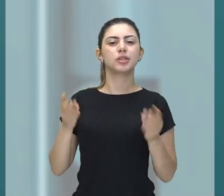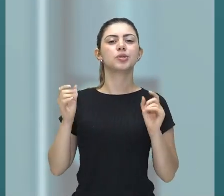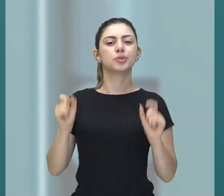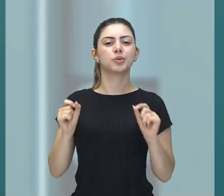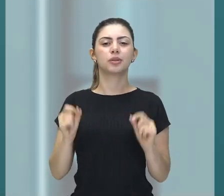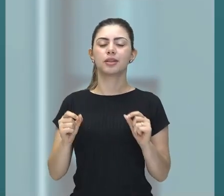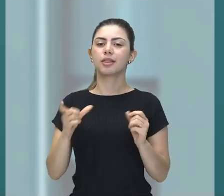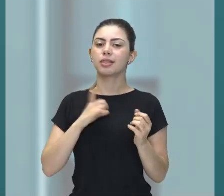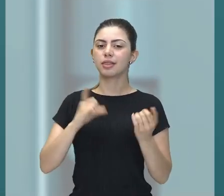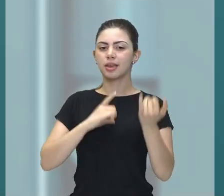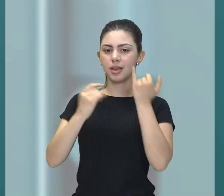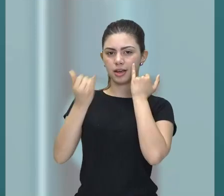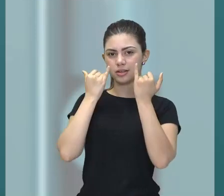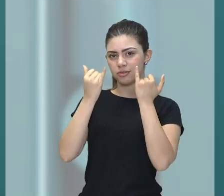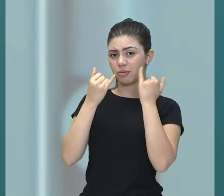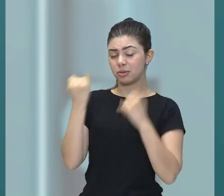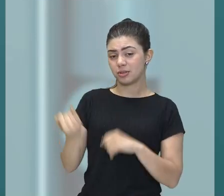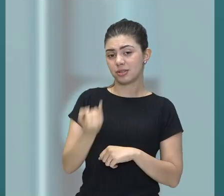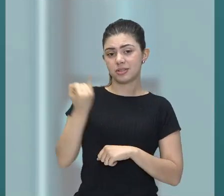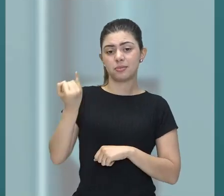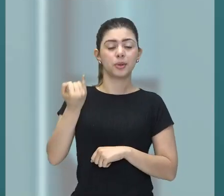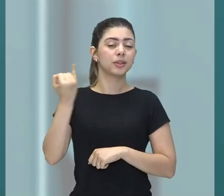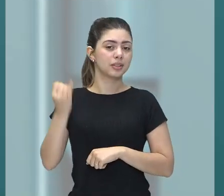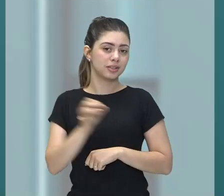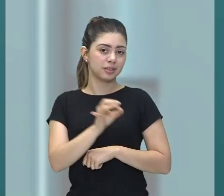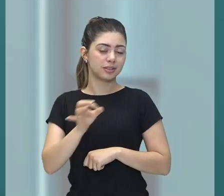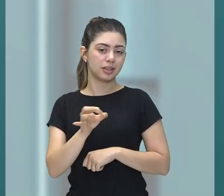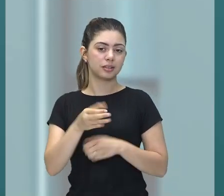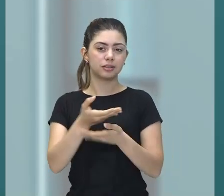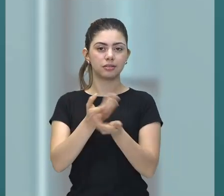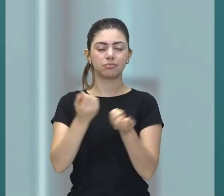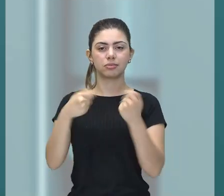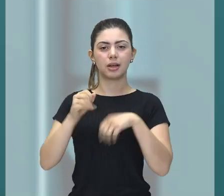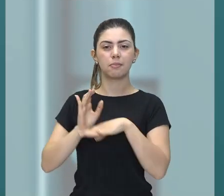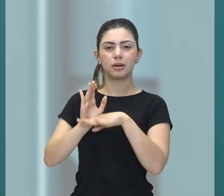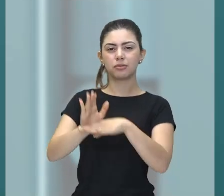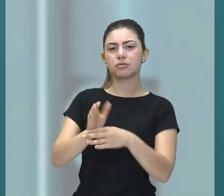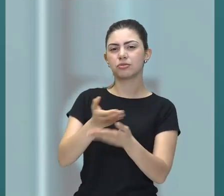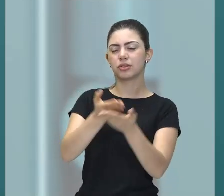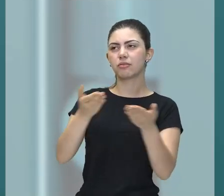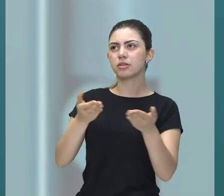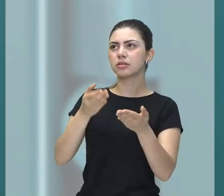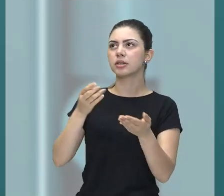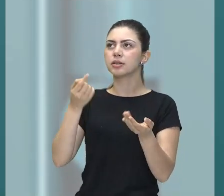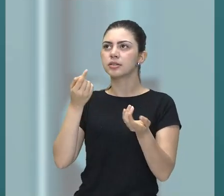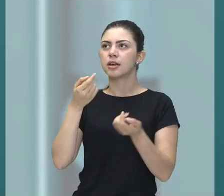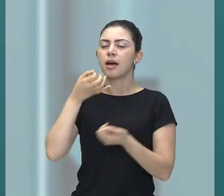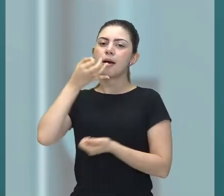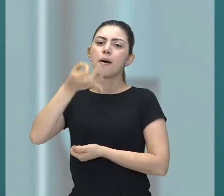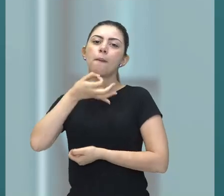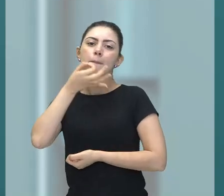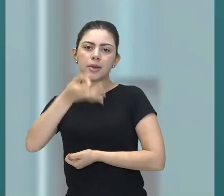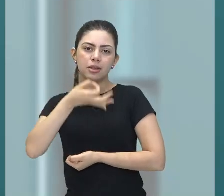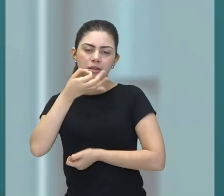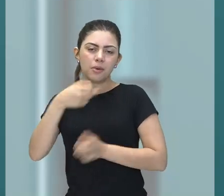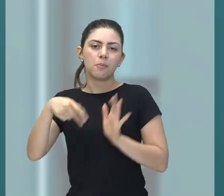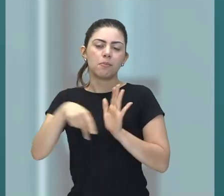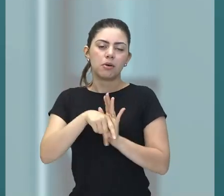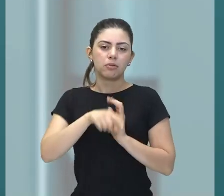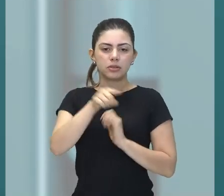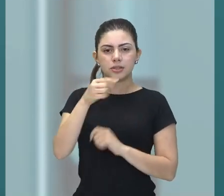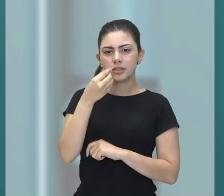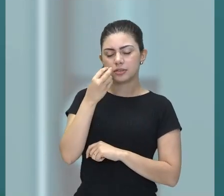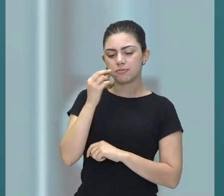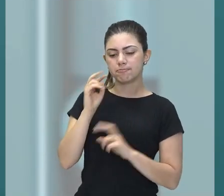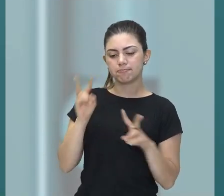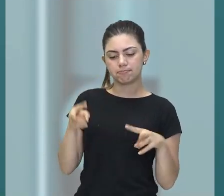Essas informações que vão munir de vocês de pensamentos críticos, que olhem para a realidade de vocês